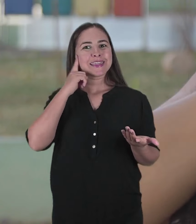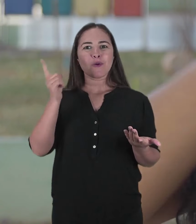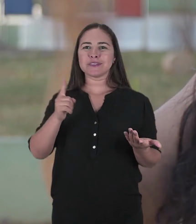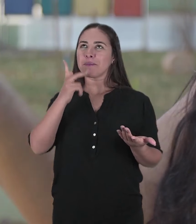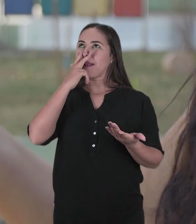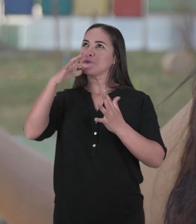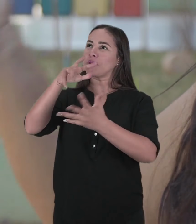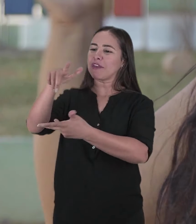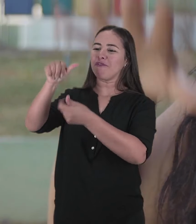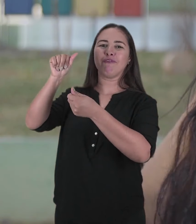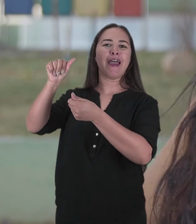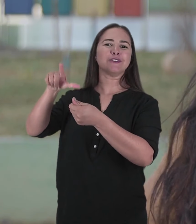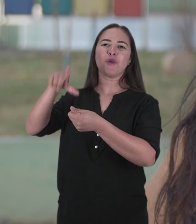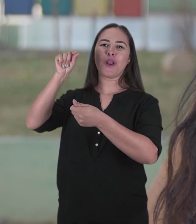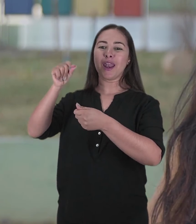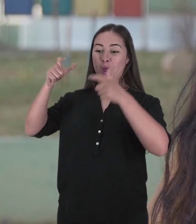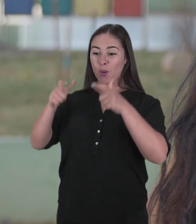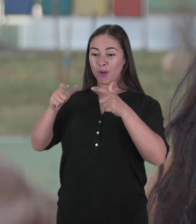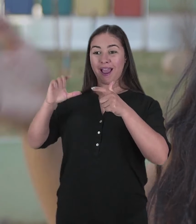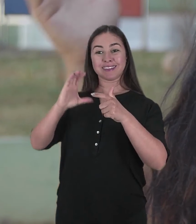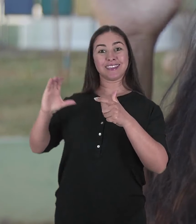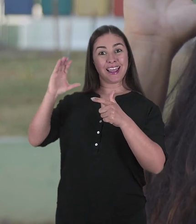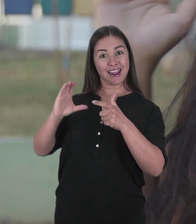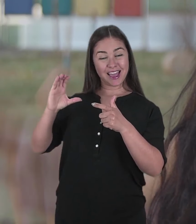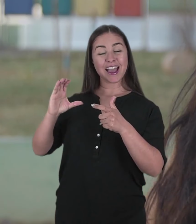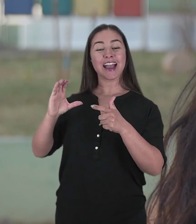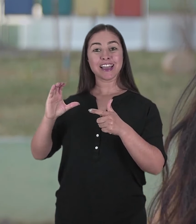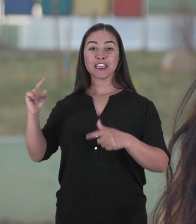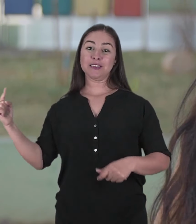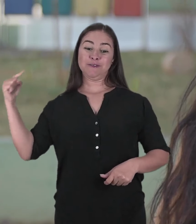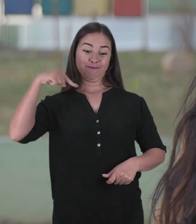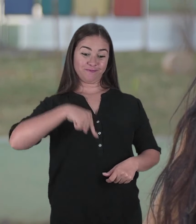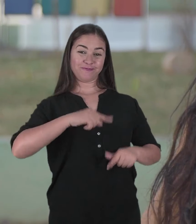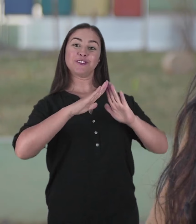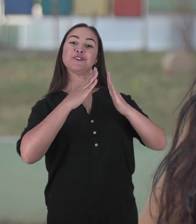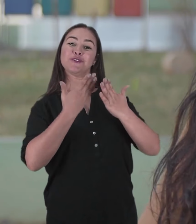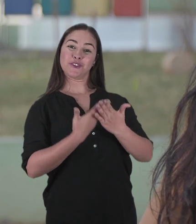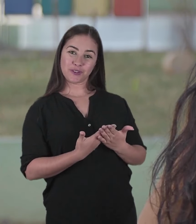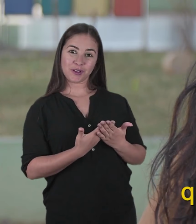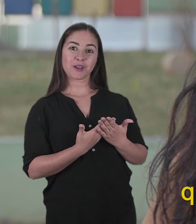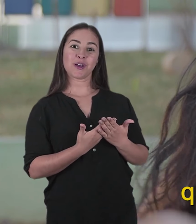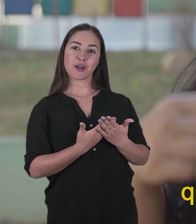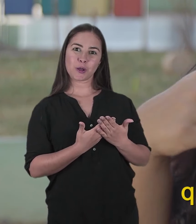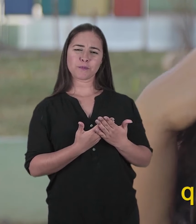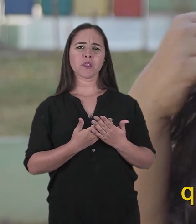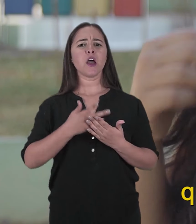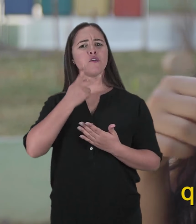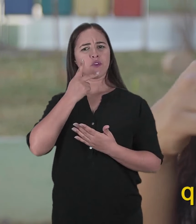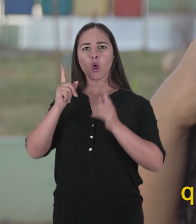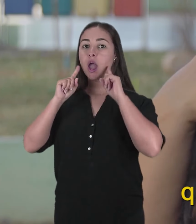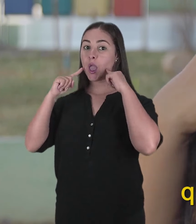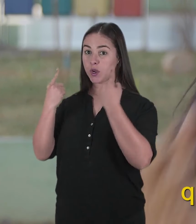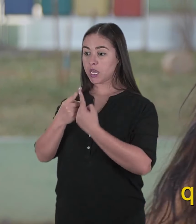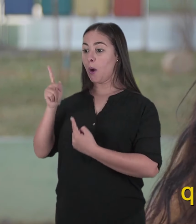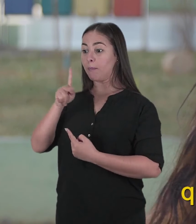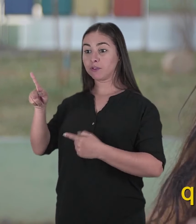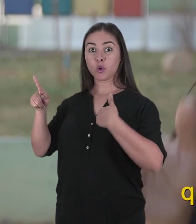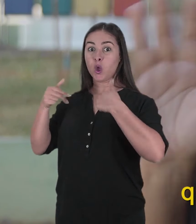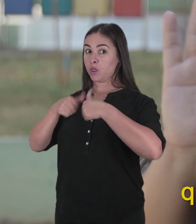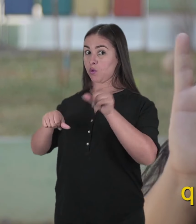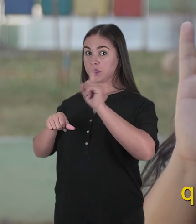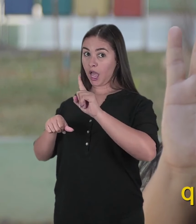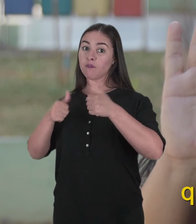o universo escolheram o território Ceilândia, vieram aqui na escola, falaram numa reunião de professores que eu